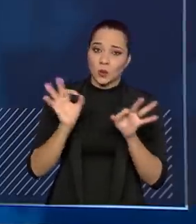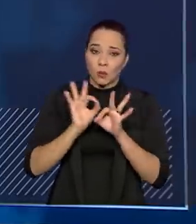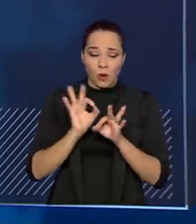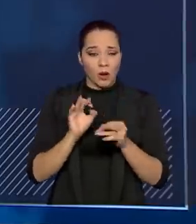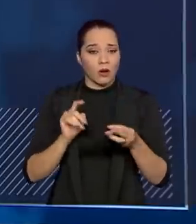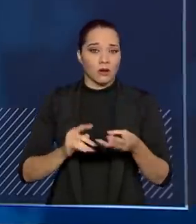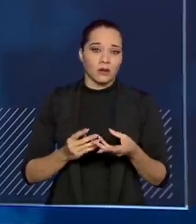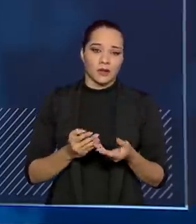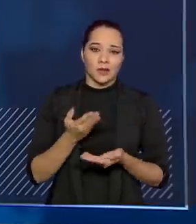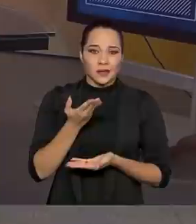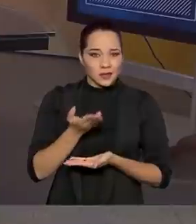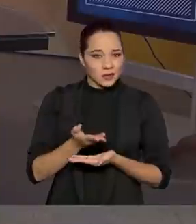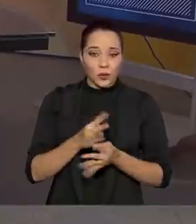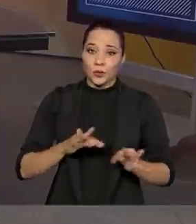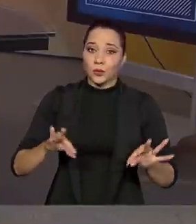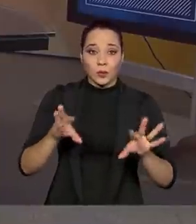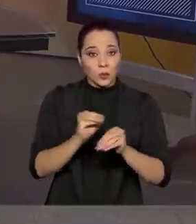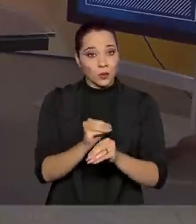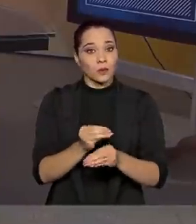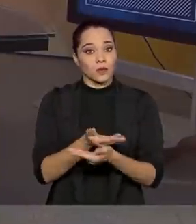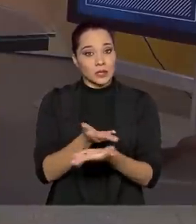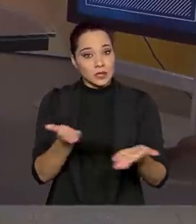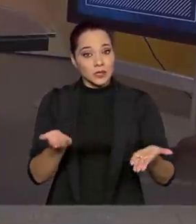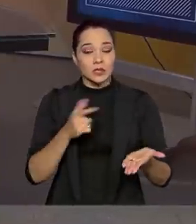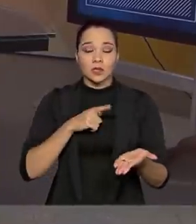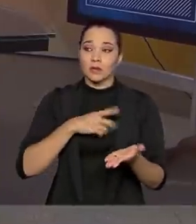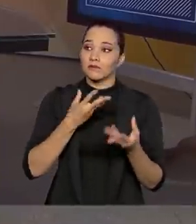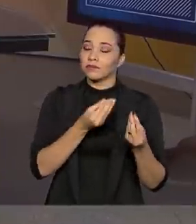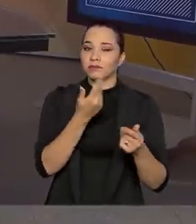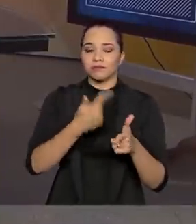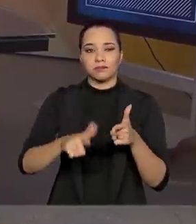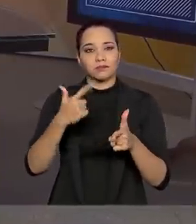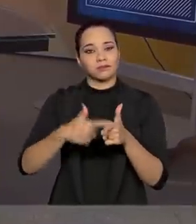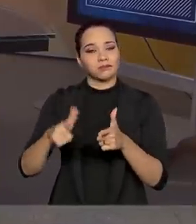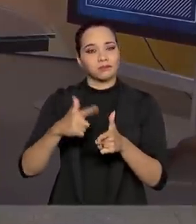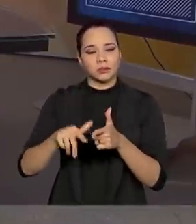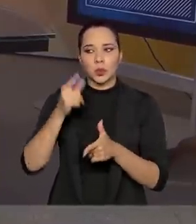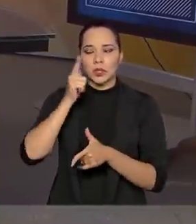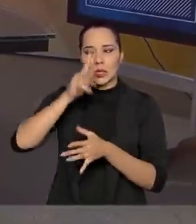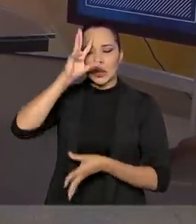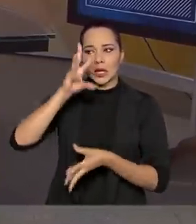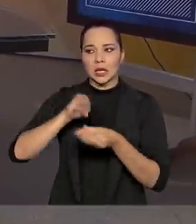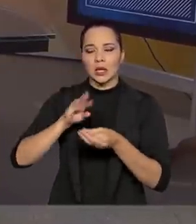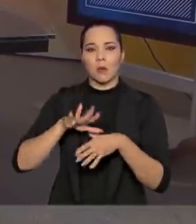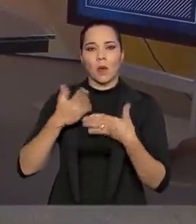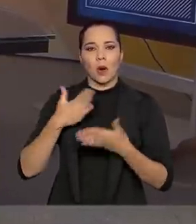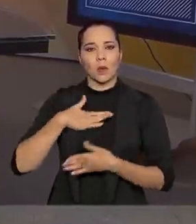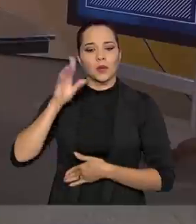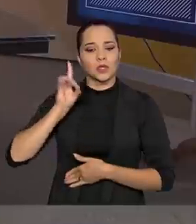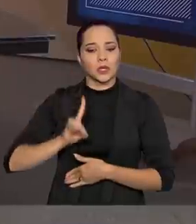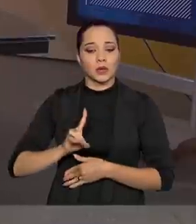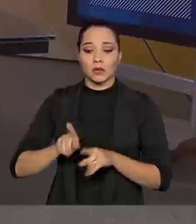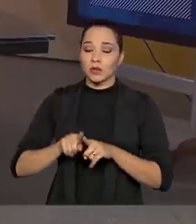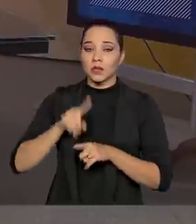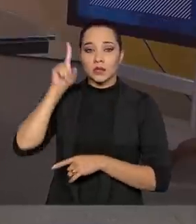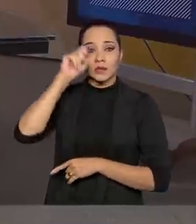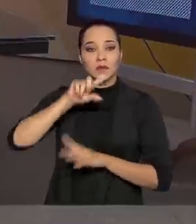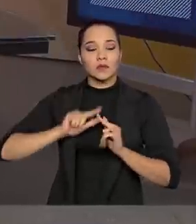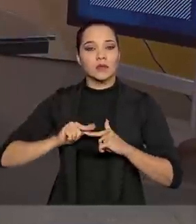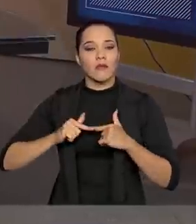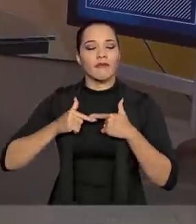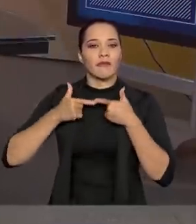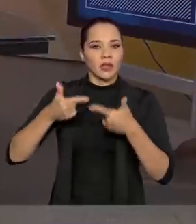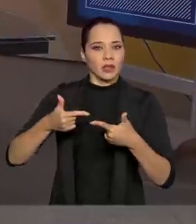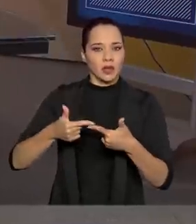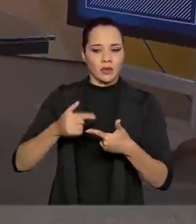formação. Então, todos esses, geralmente, tinham muitos problemas em entender os seus direitos e, ao mesmo tempo, de se defender, né? Quando se